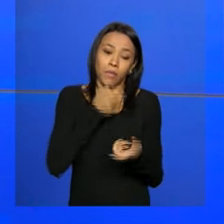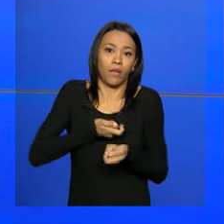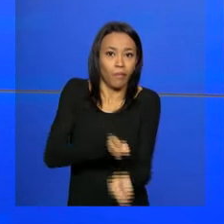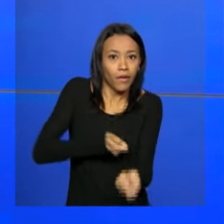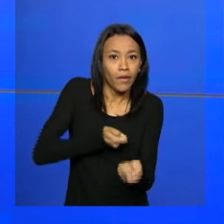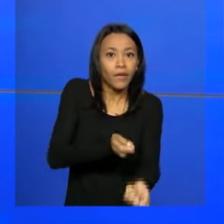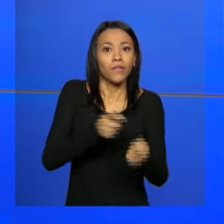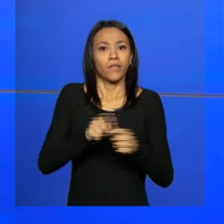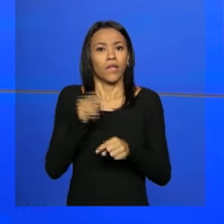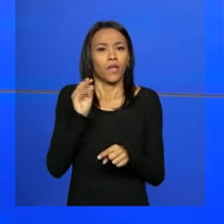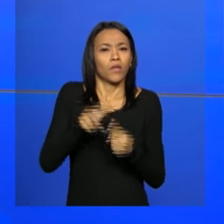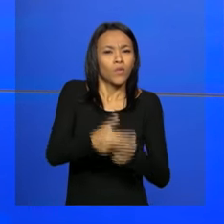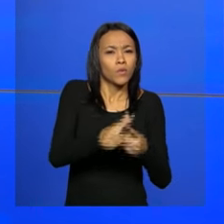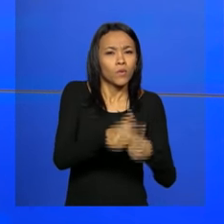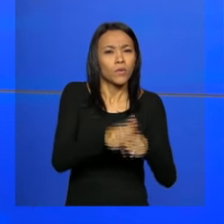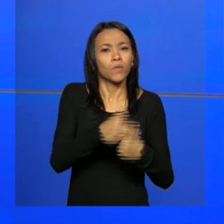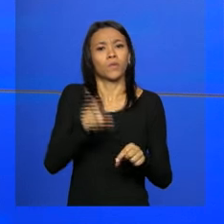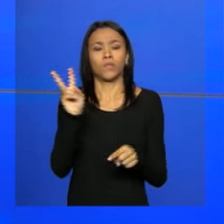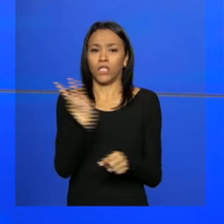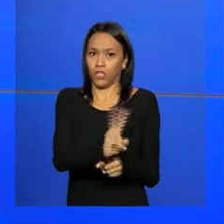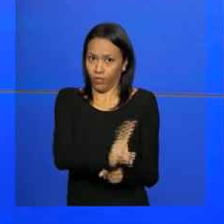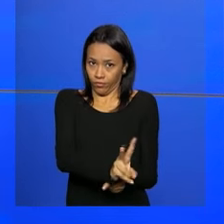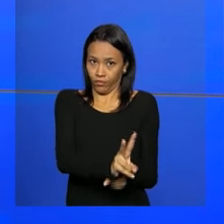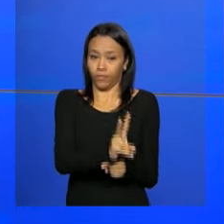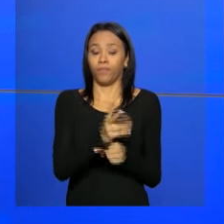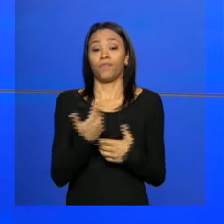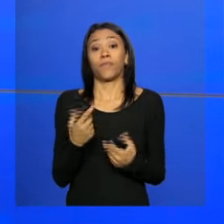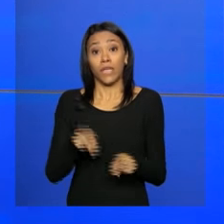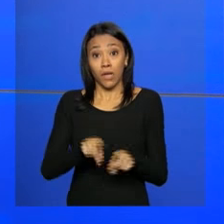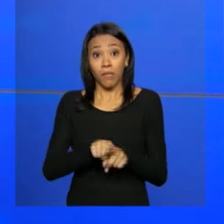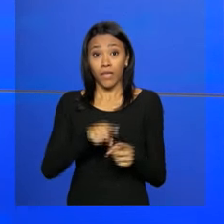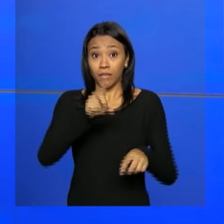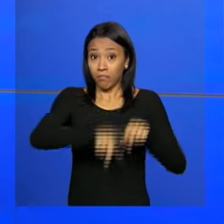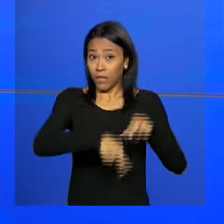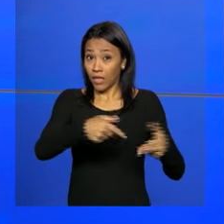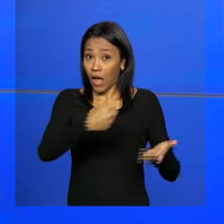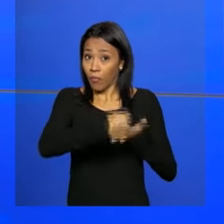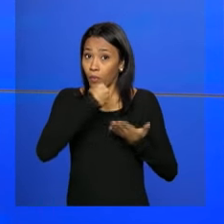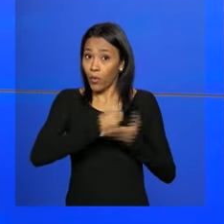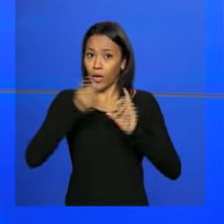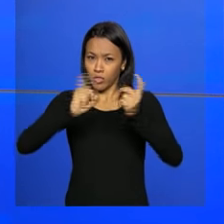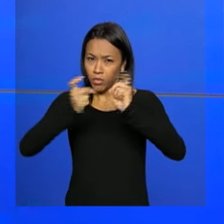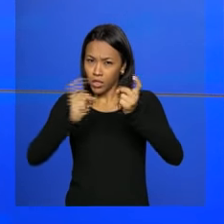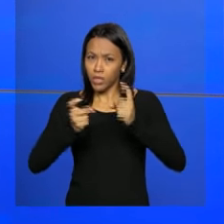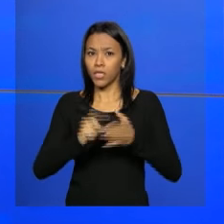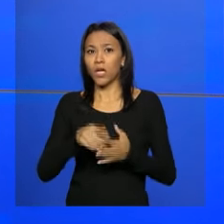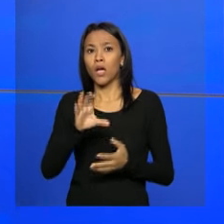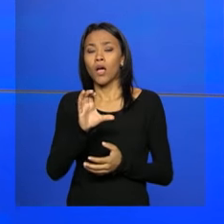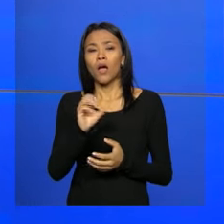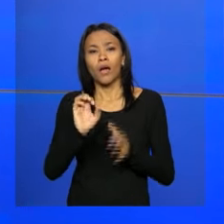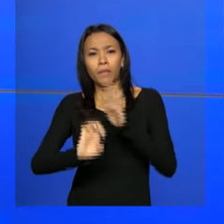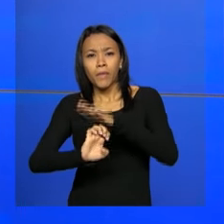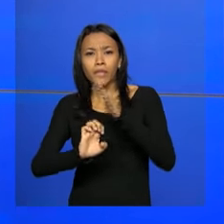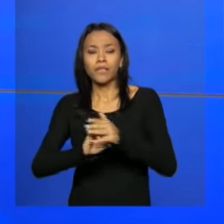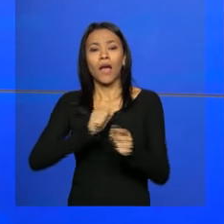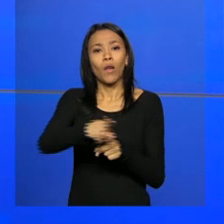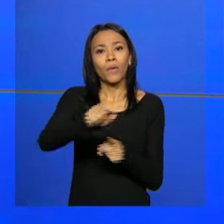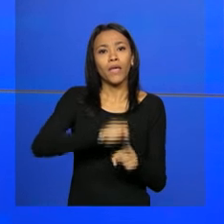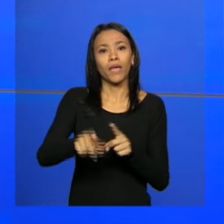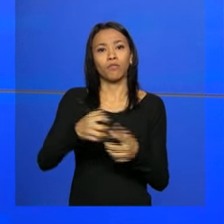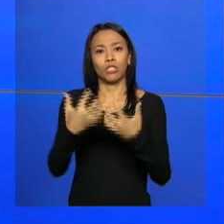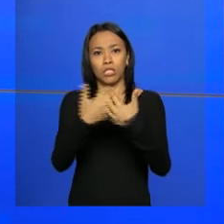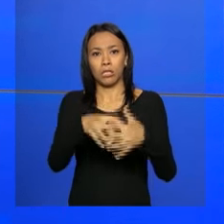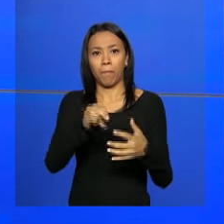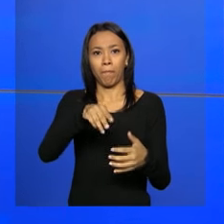limpeza, conservação e vigilância. Além de serviços de apoio administrativo, consultoria, aluguel de máquinas e